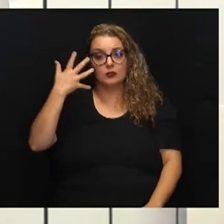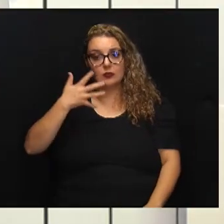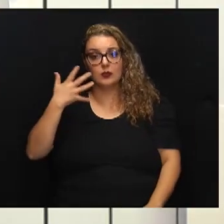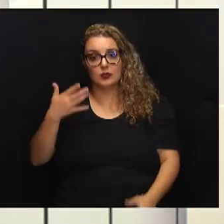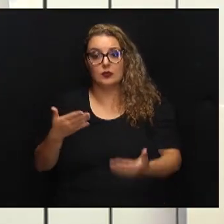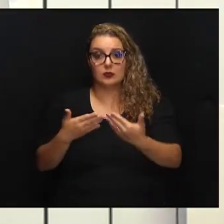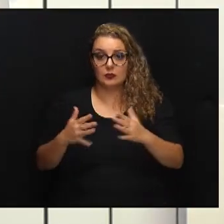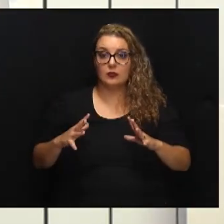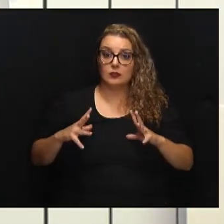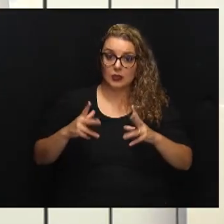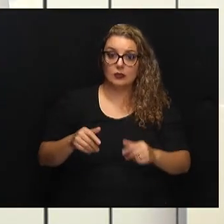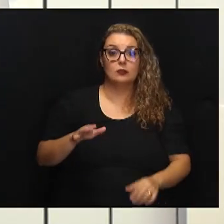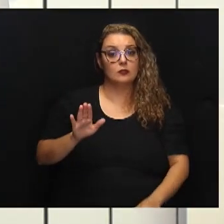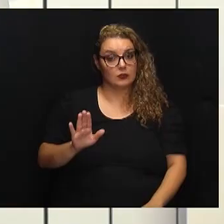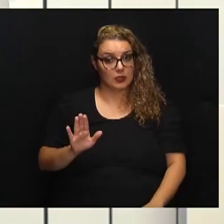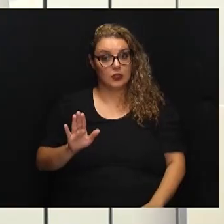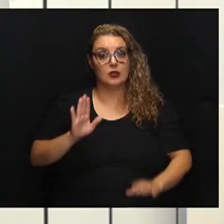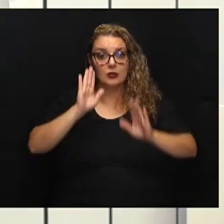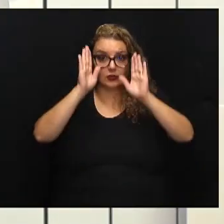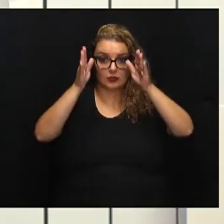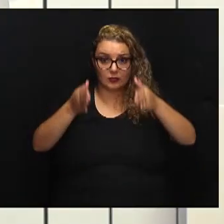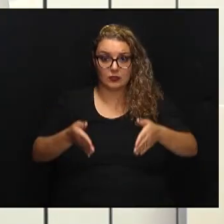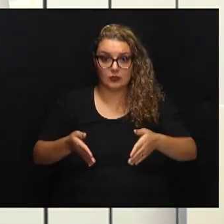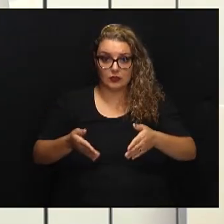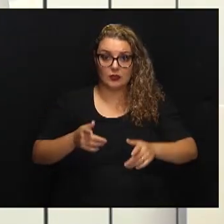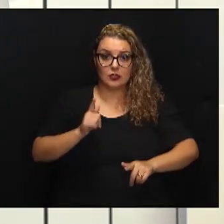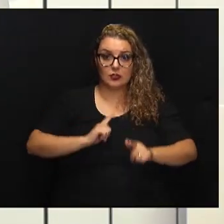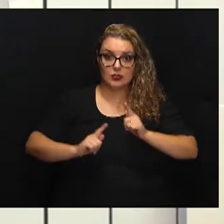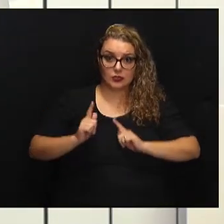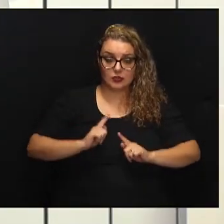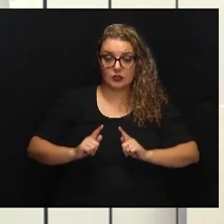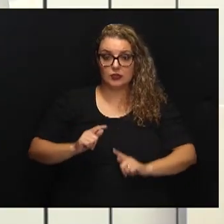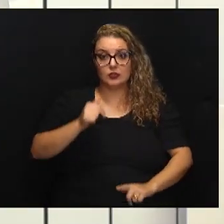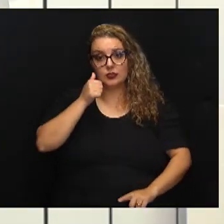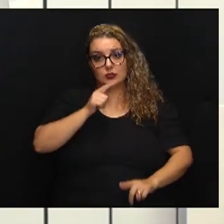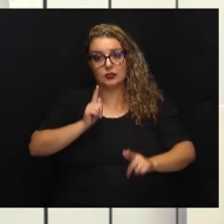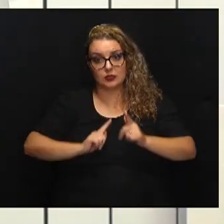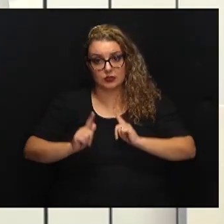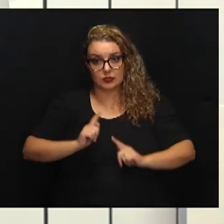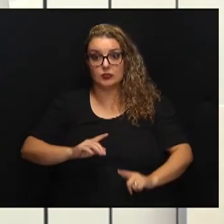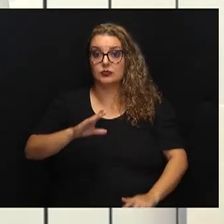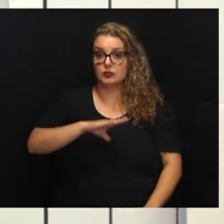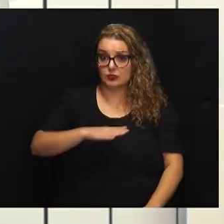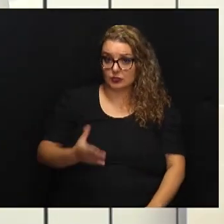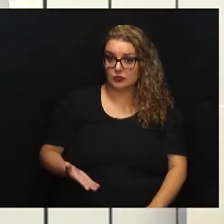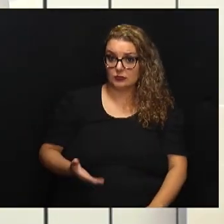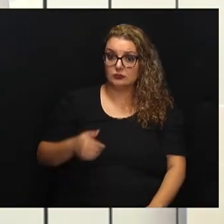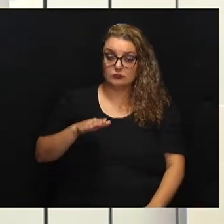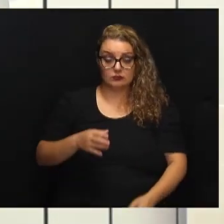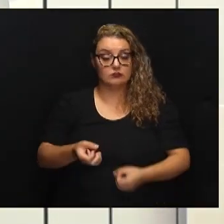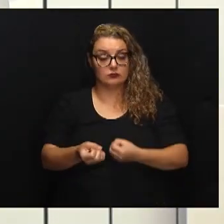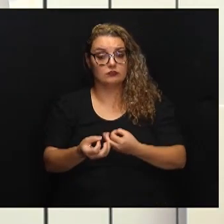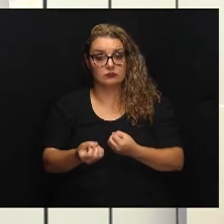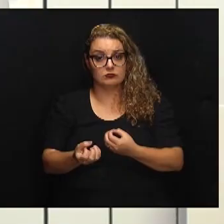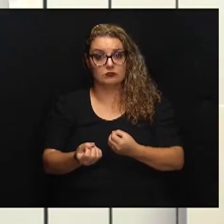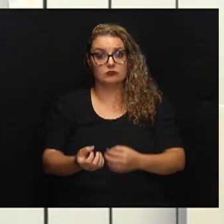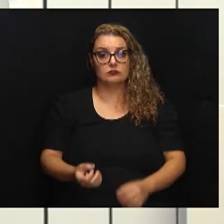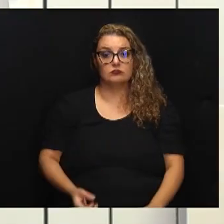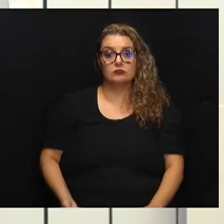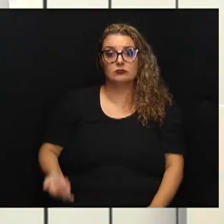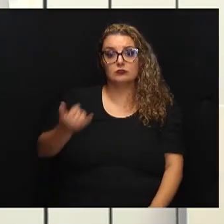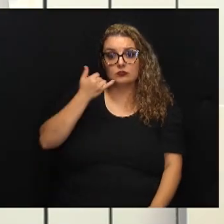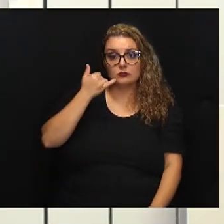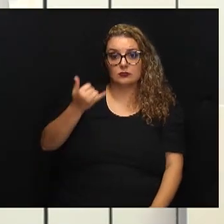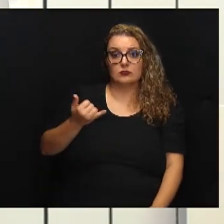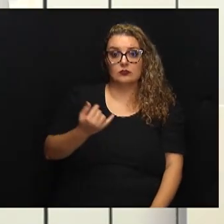aberta a todos, porém voltada aos gestores e gestoras municipais. Mais informações pelos